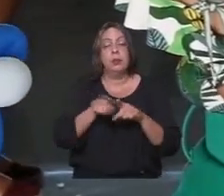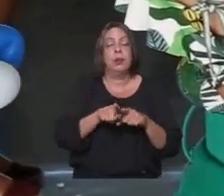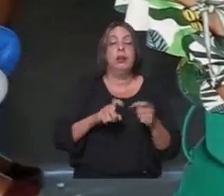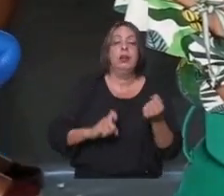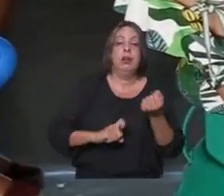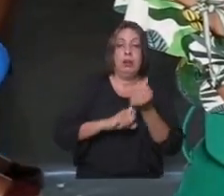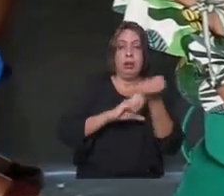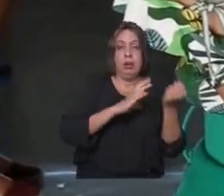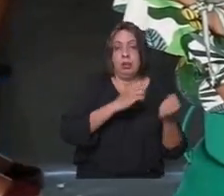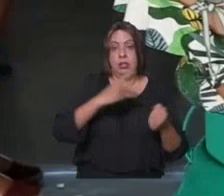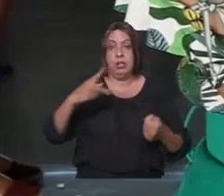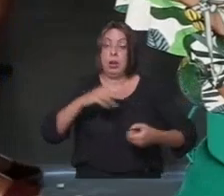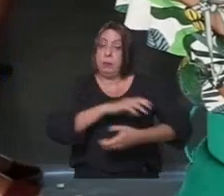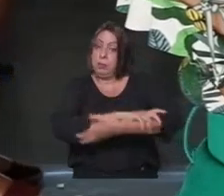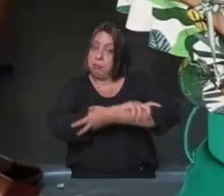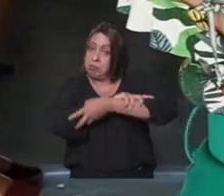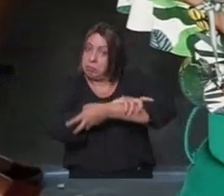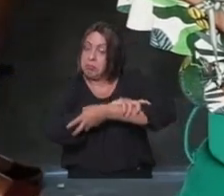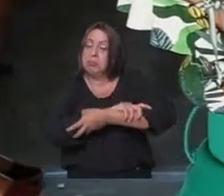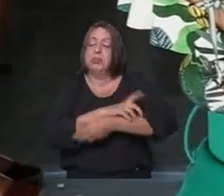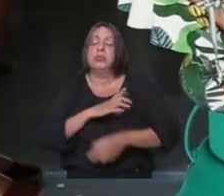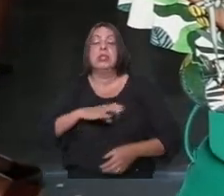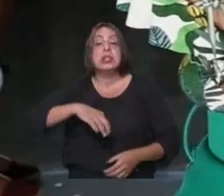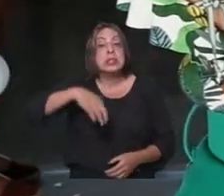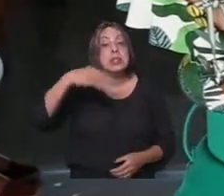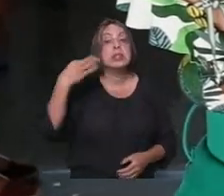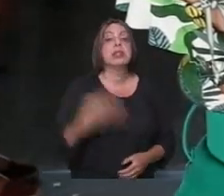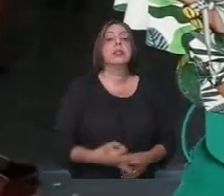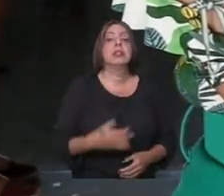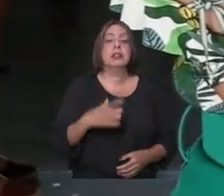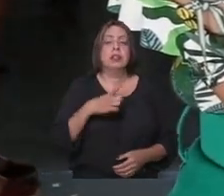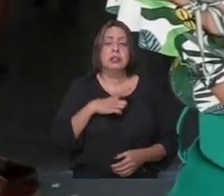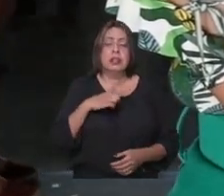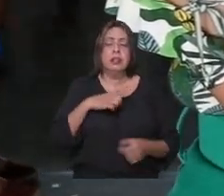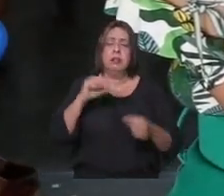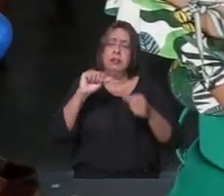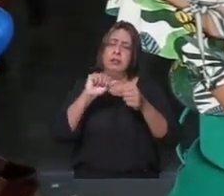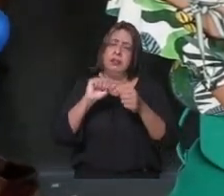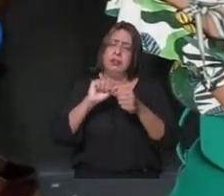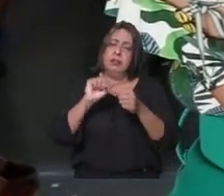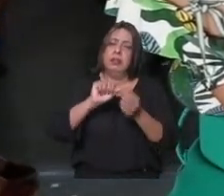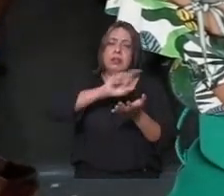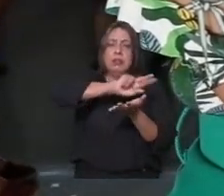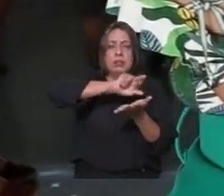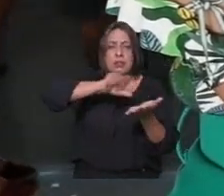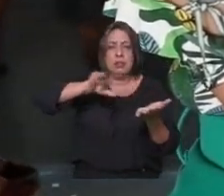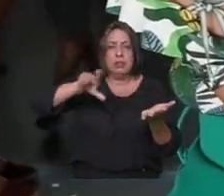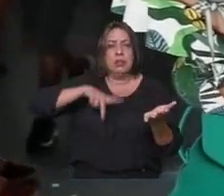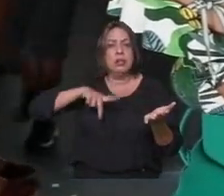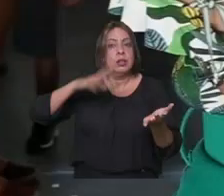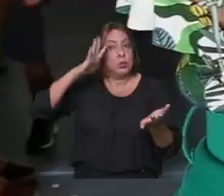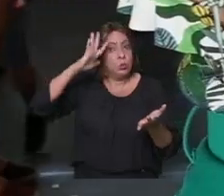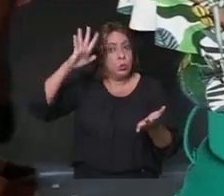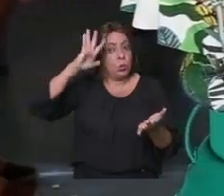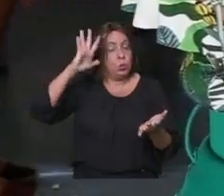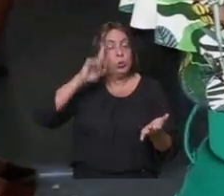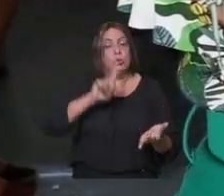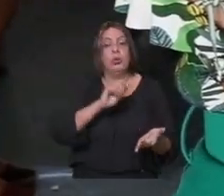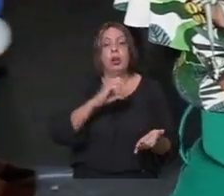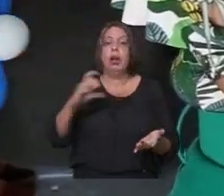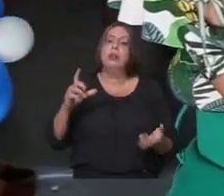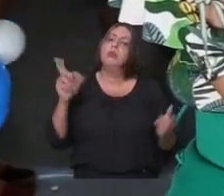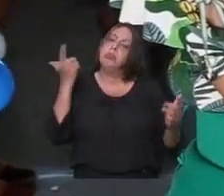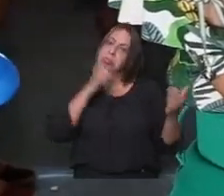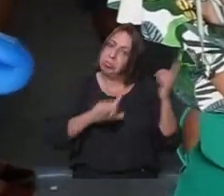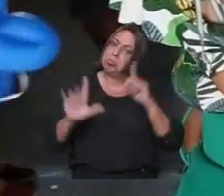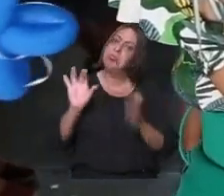por essa parceria que com certeza tem feito vários sonhos do GAC serem realizados. Então,